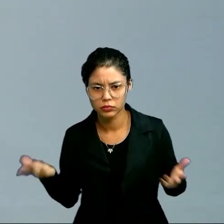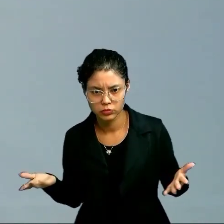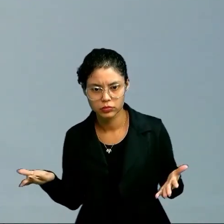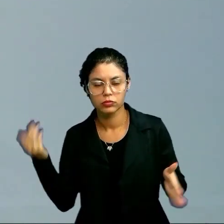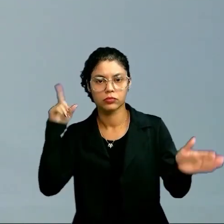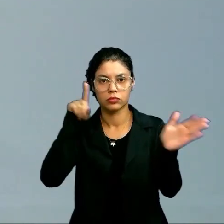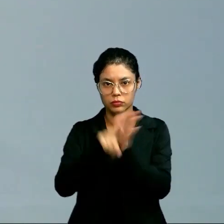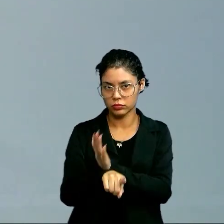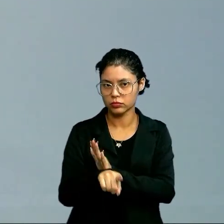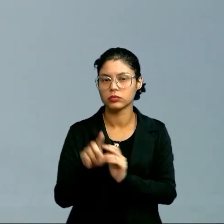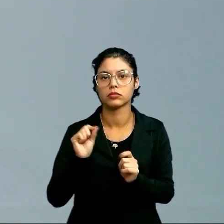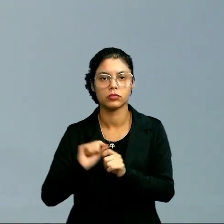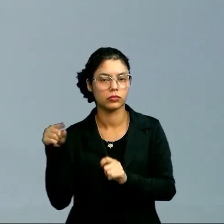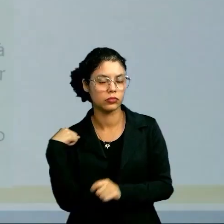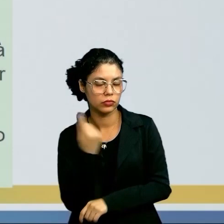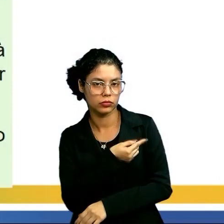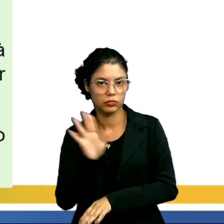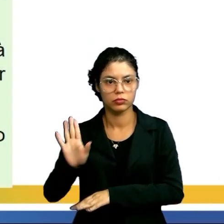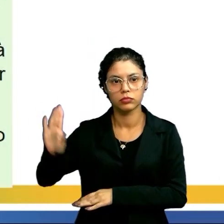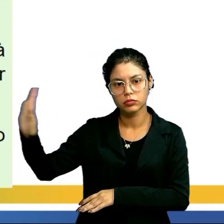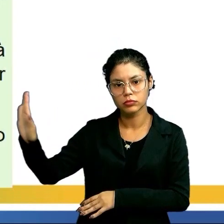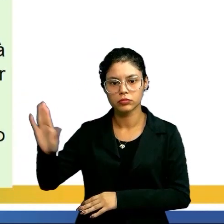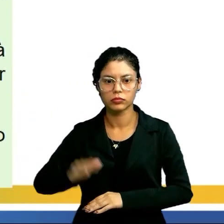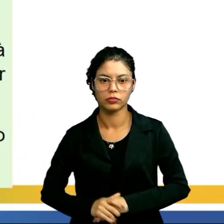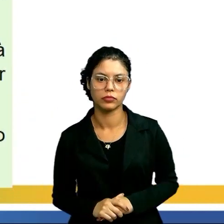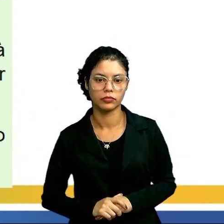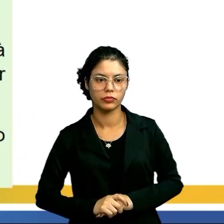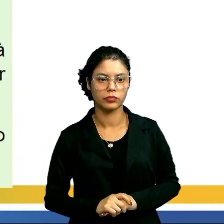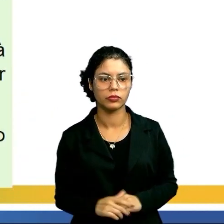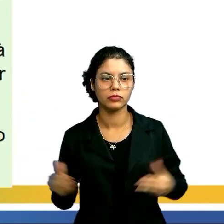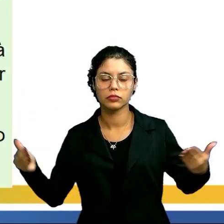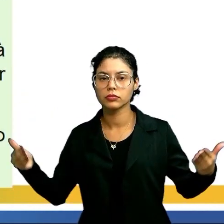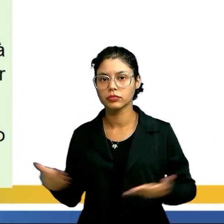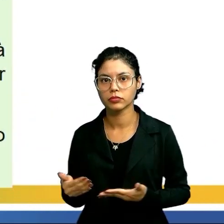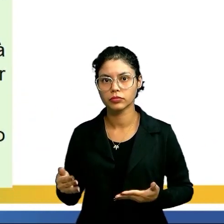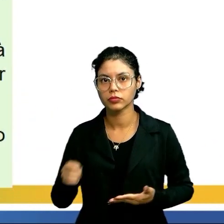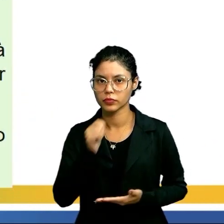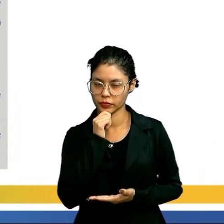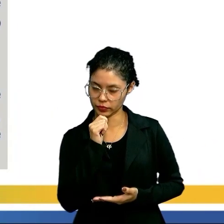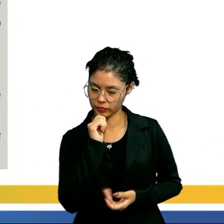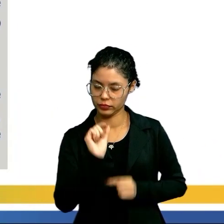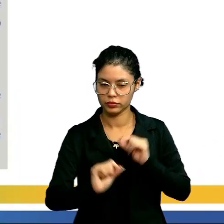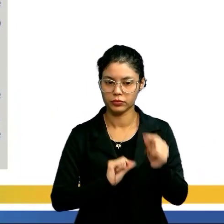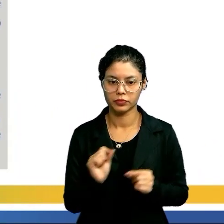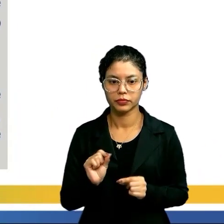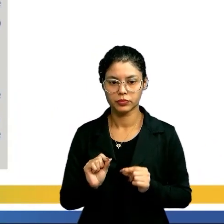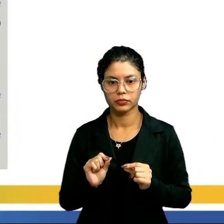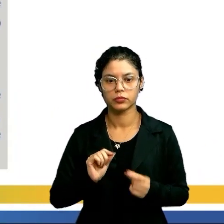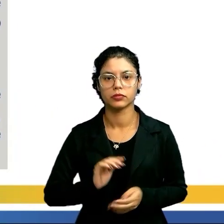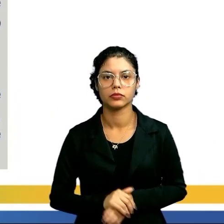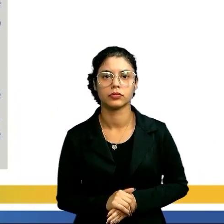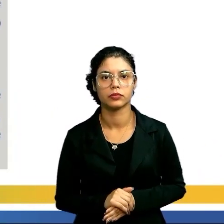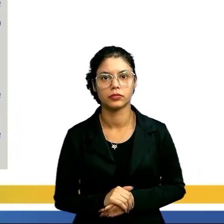são questionamentos que a gente deixa por aqui. Agora, temos ainda o seguinte: